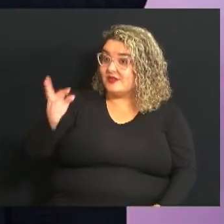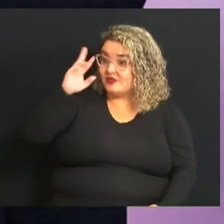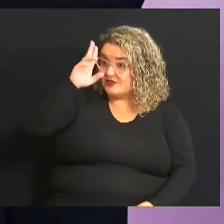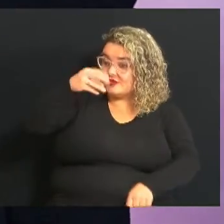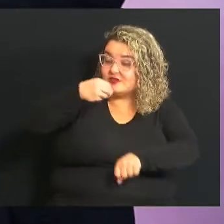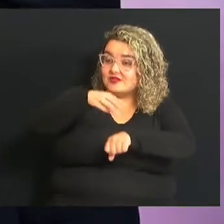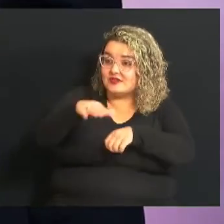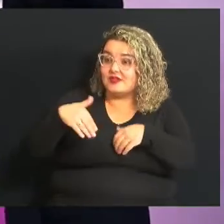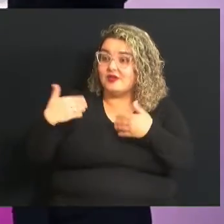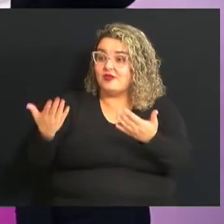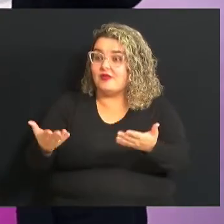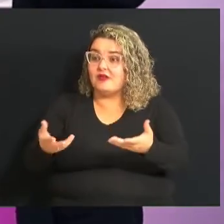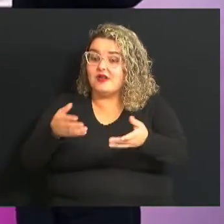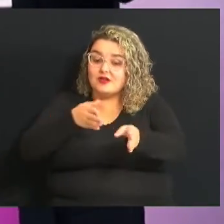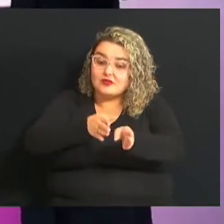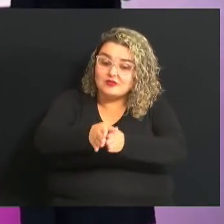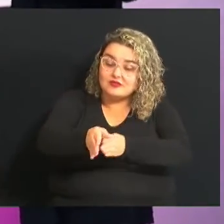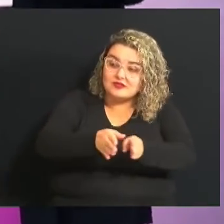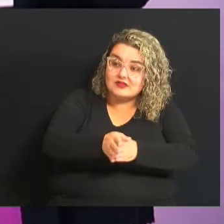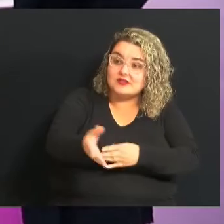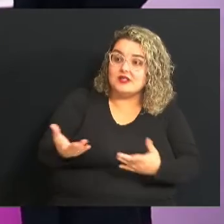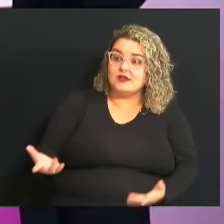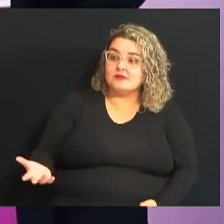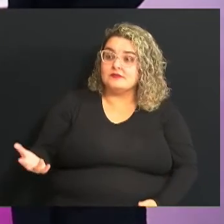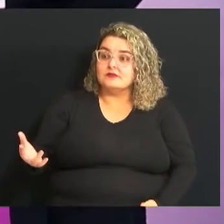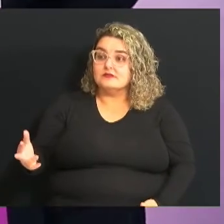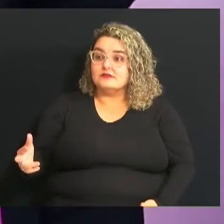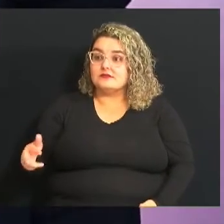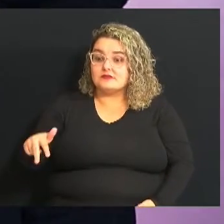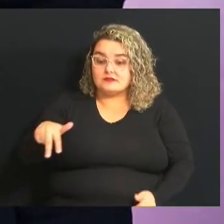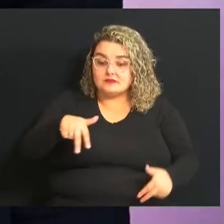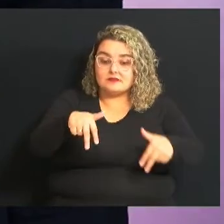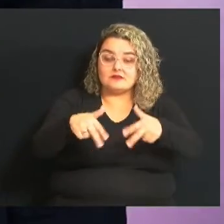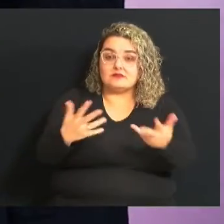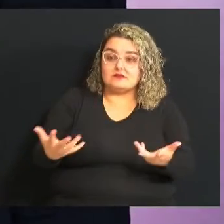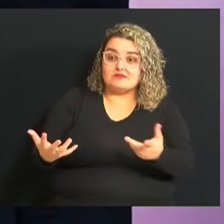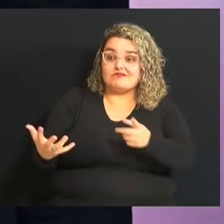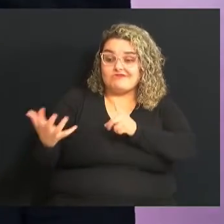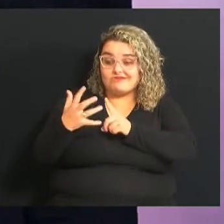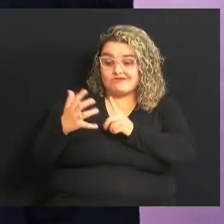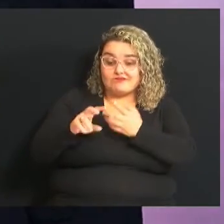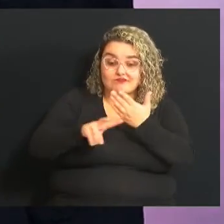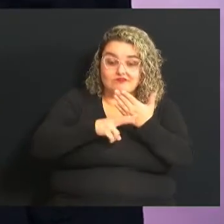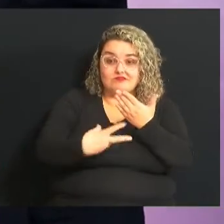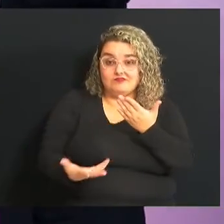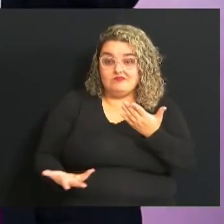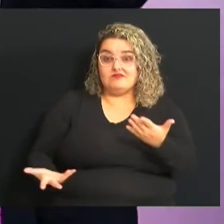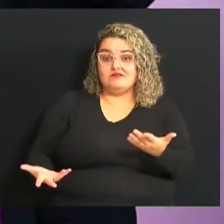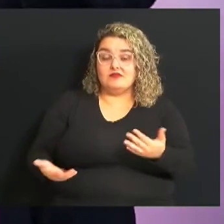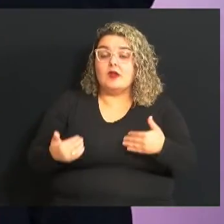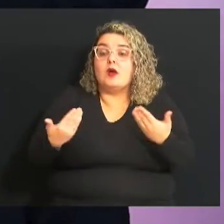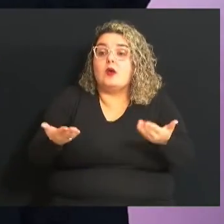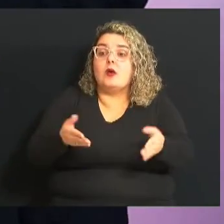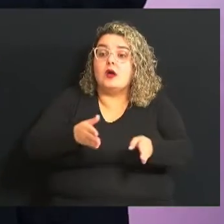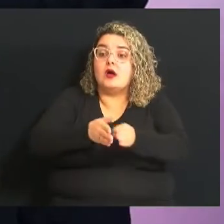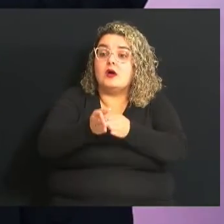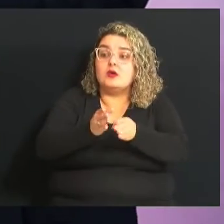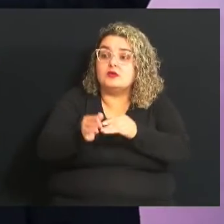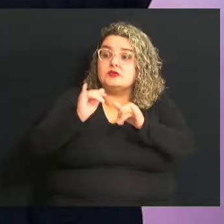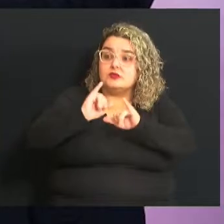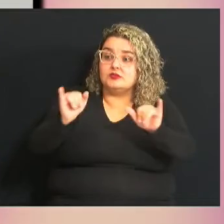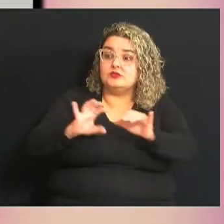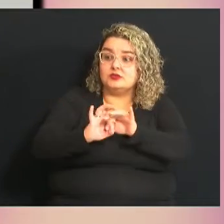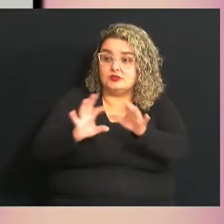as orientações, a pessoa está ali então, sendo afetada por essas sequelas, né? Qual que é a orientação, qual que é o recado que o senhor